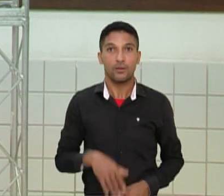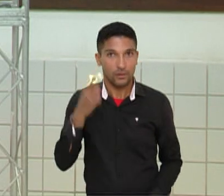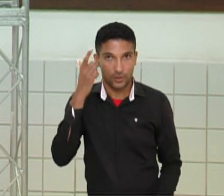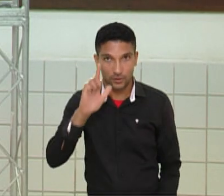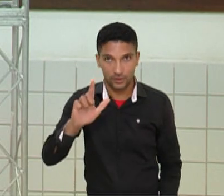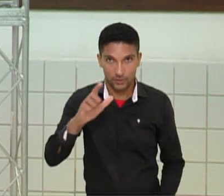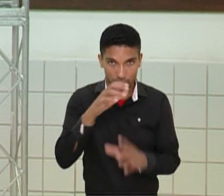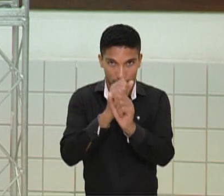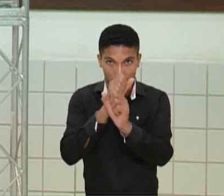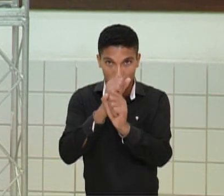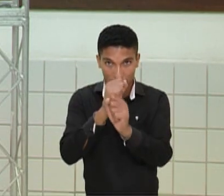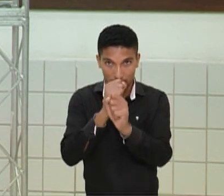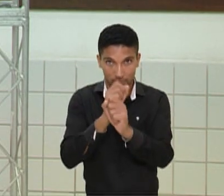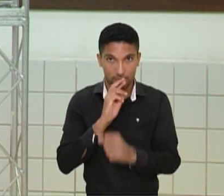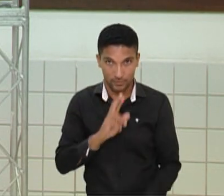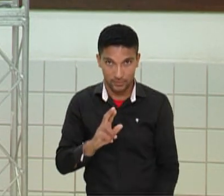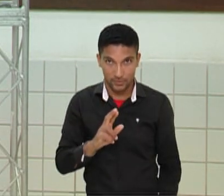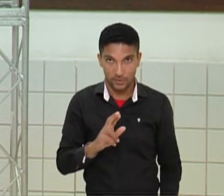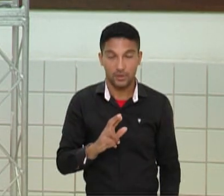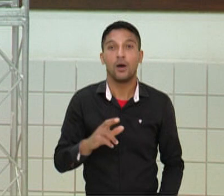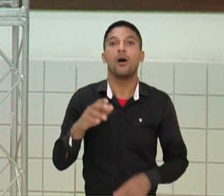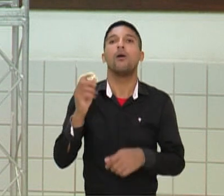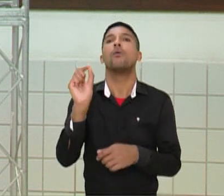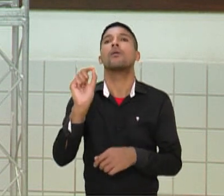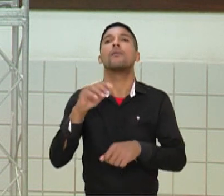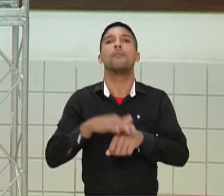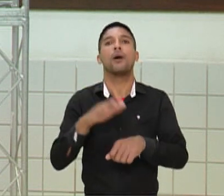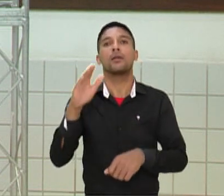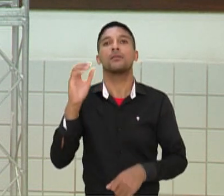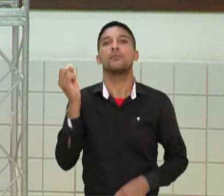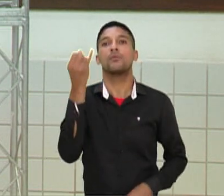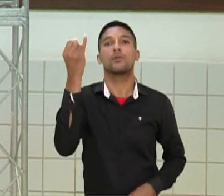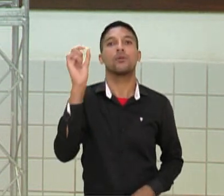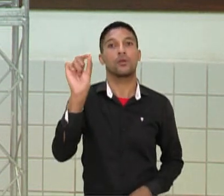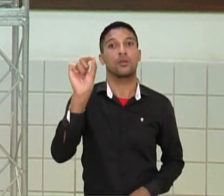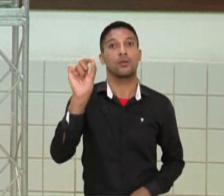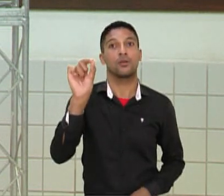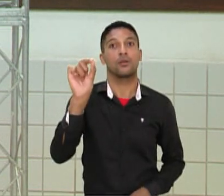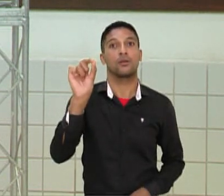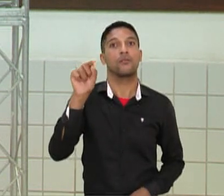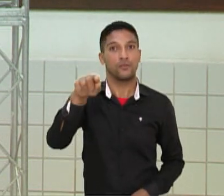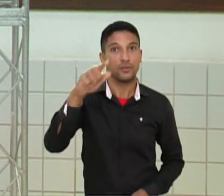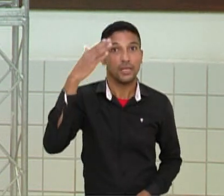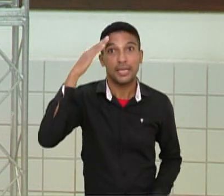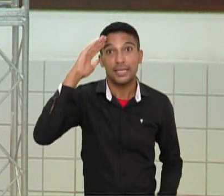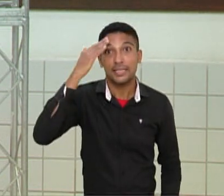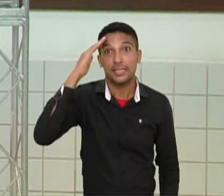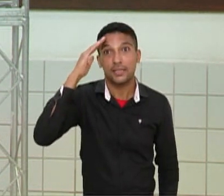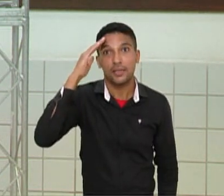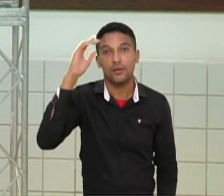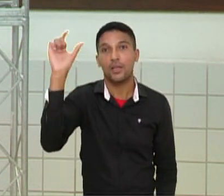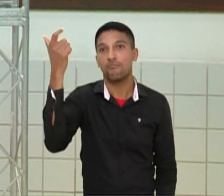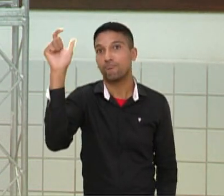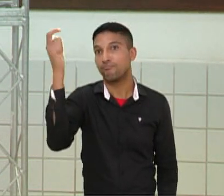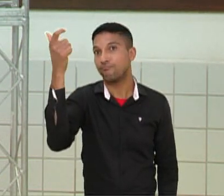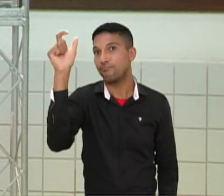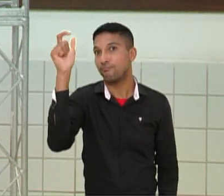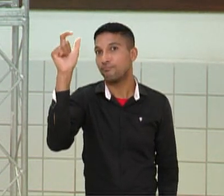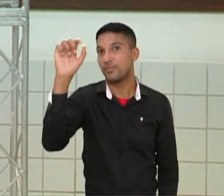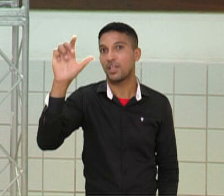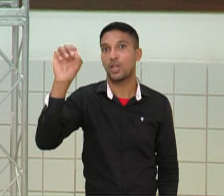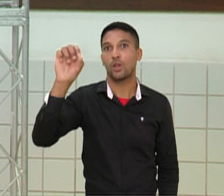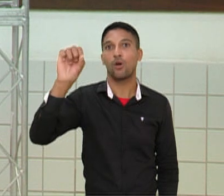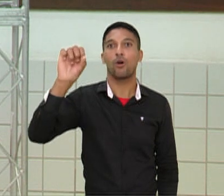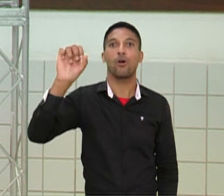Conseguiu fazer a continha? Porque mais importante que a continha é a gente entender o algoritmo da coisa, entender a lógica, certo? Então,